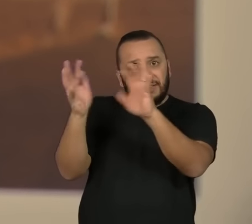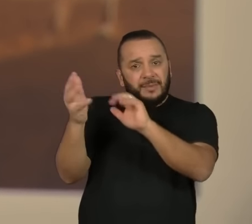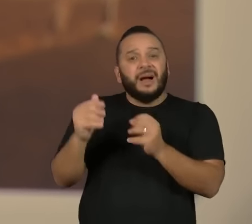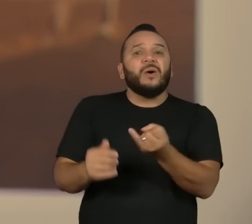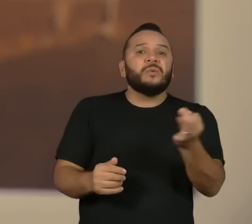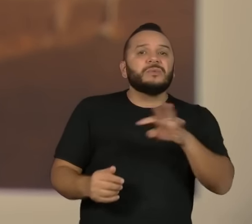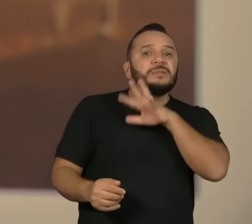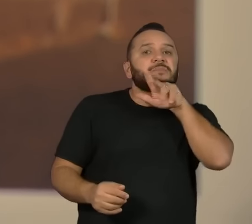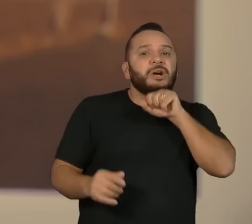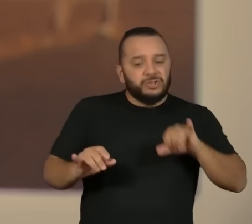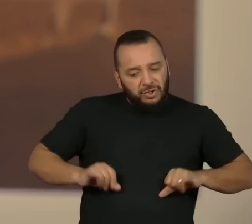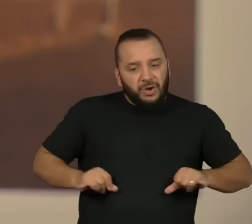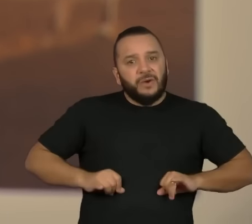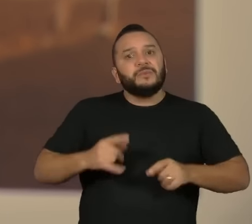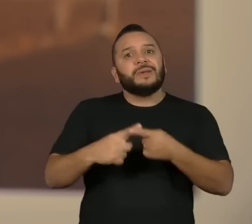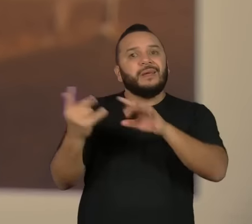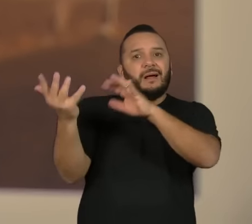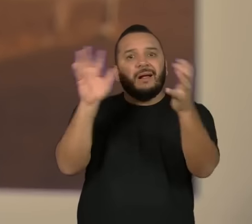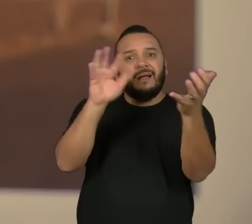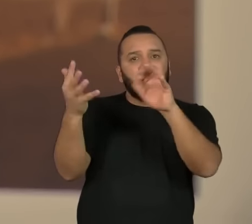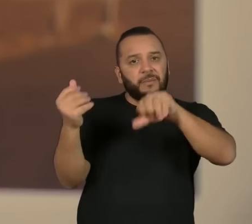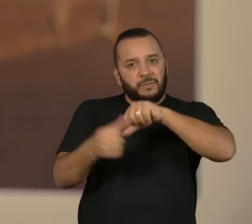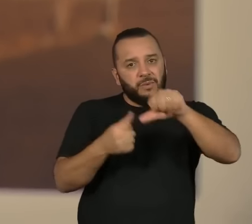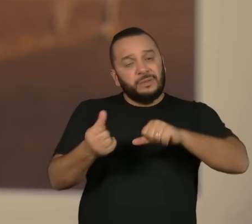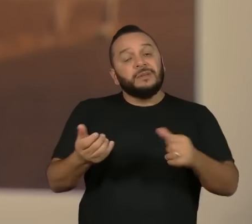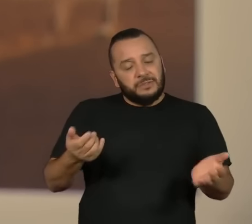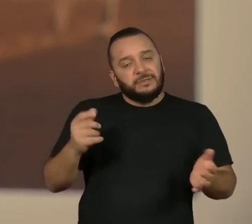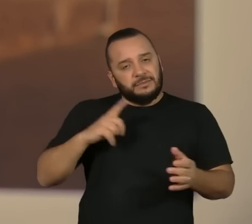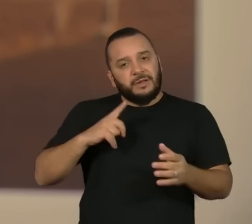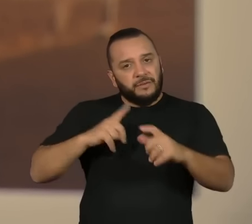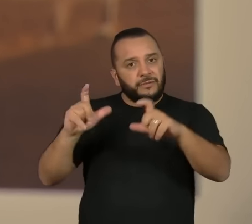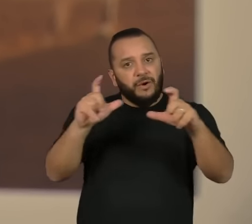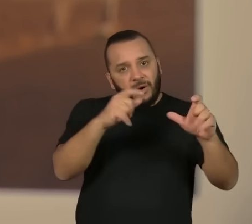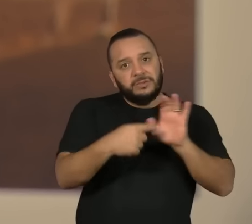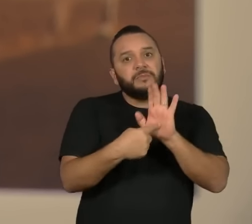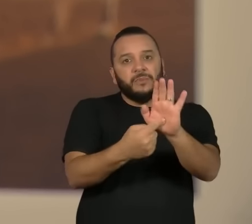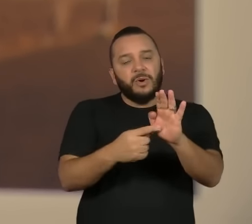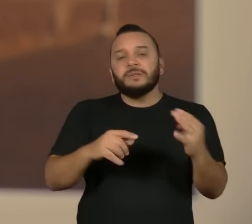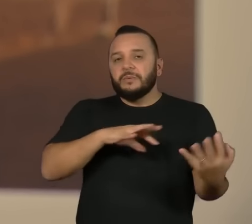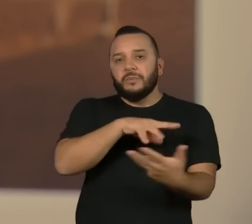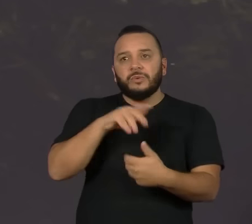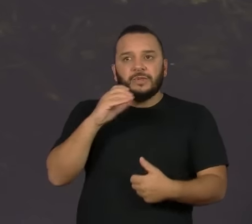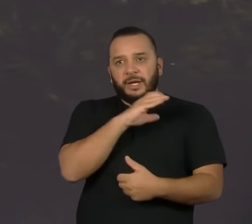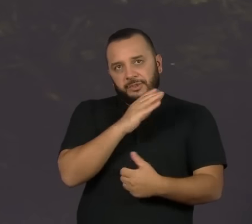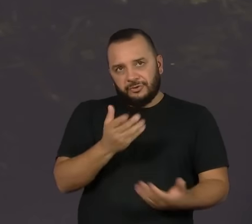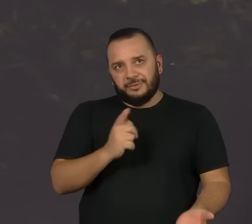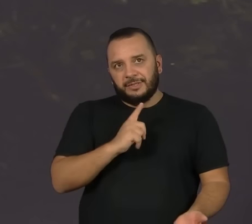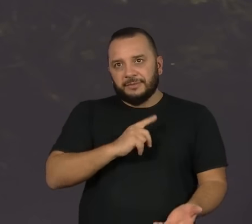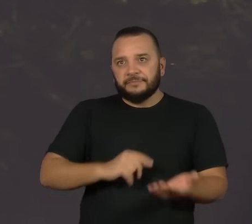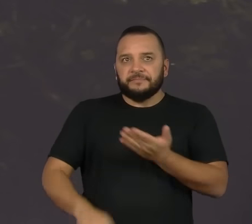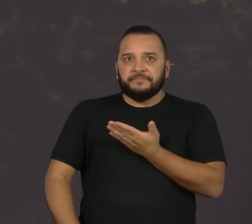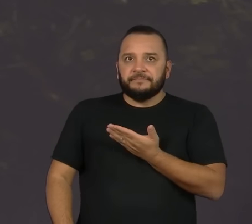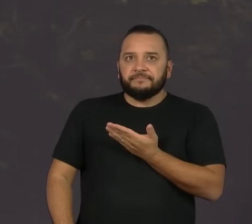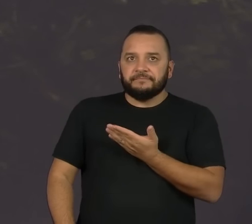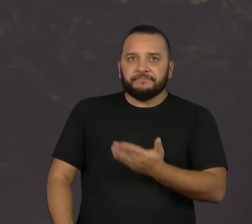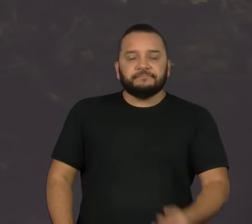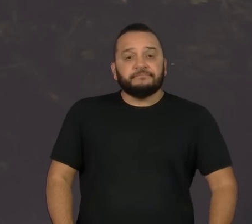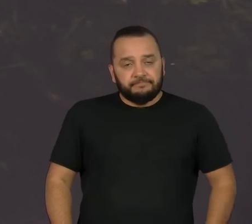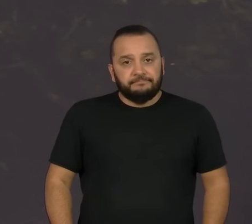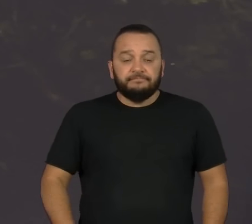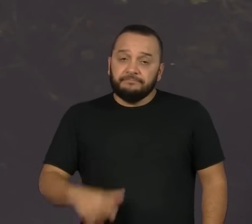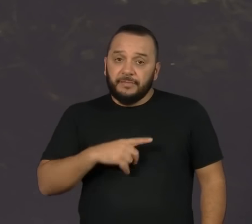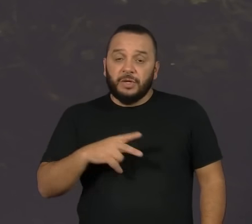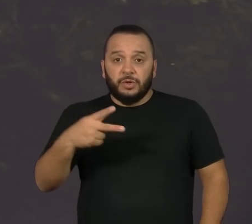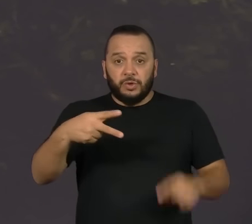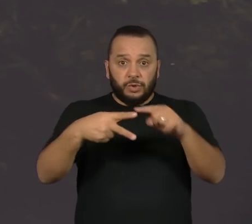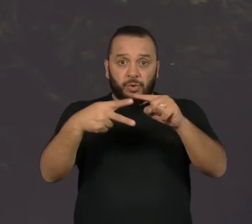muito com isso, e aqui a gente tem claras imagens representando o aquecimento global em todo o mundo. 2